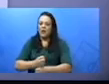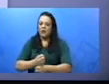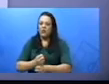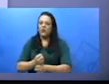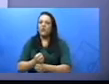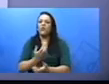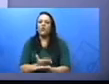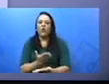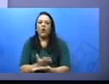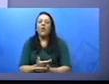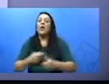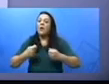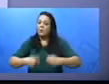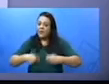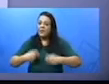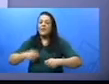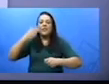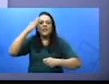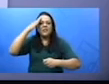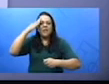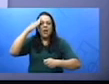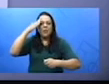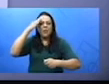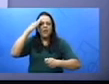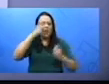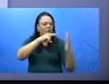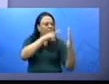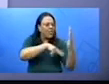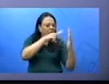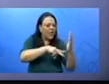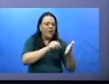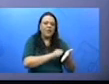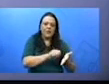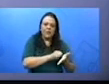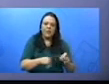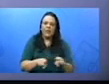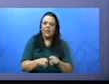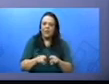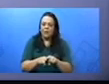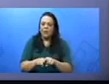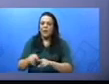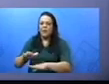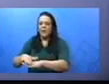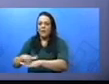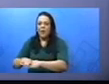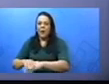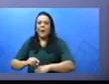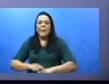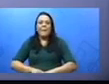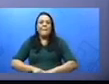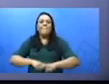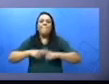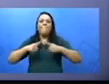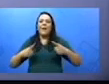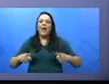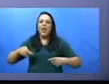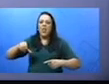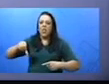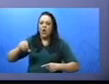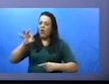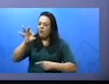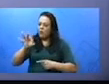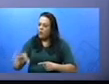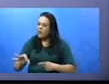nível. Apenas 9% dos concluintes conseguem. Os problemas em relação a isso